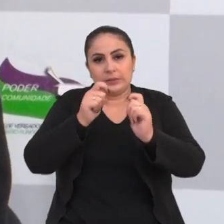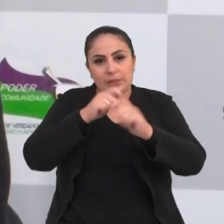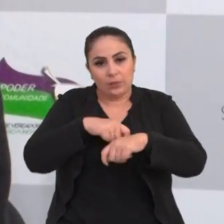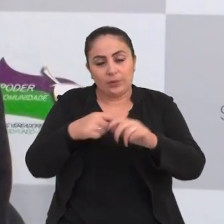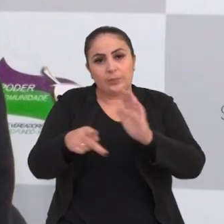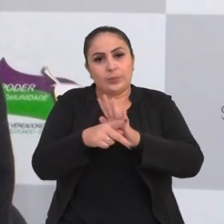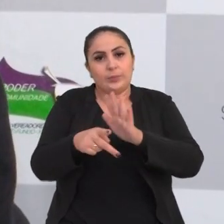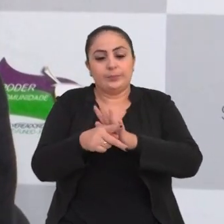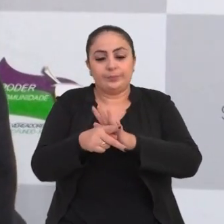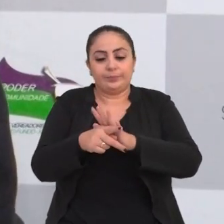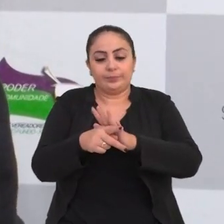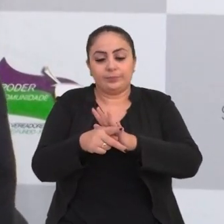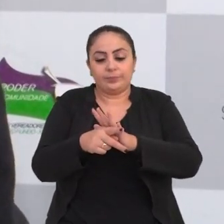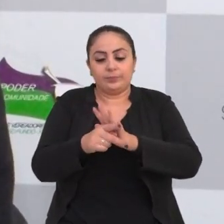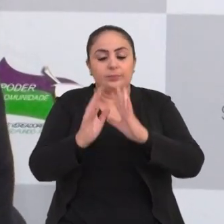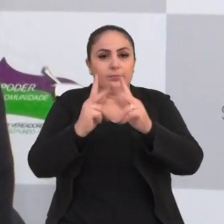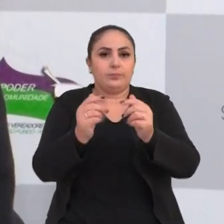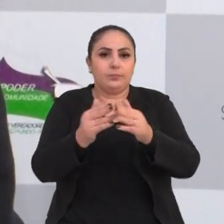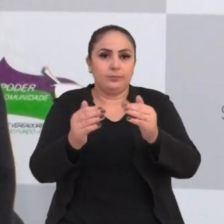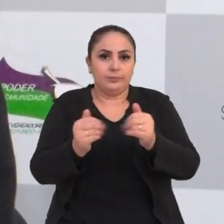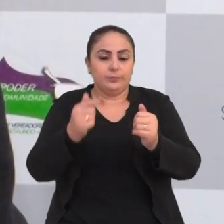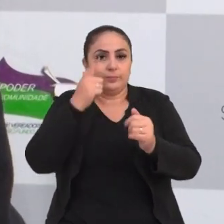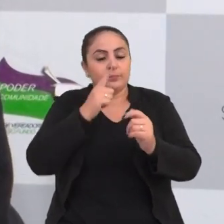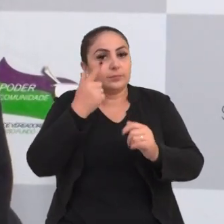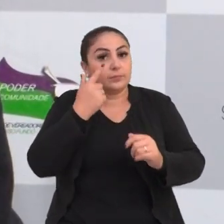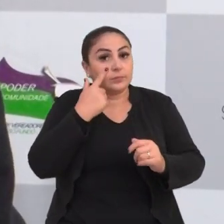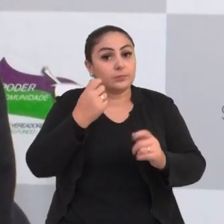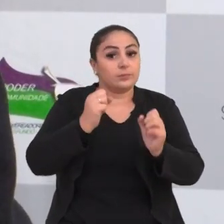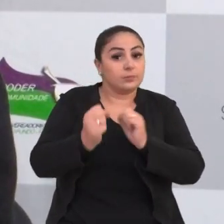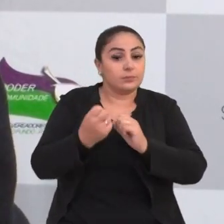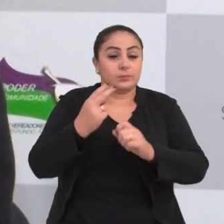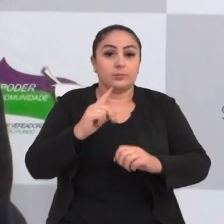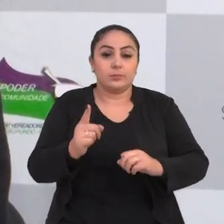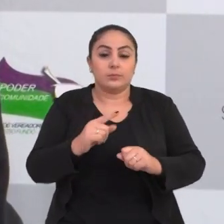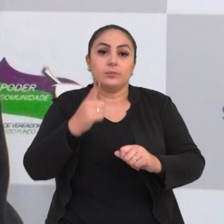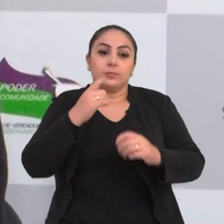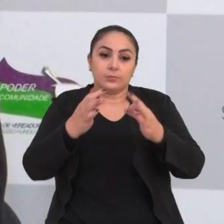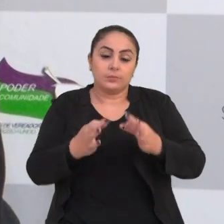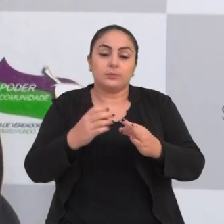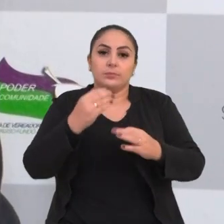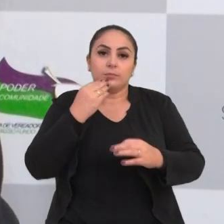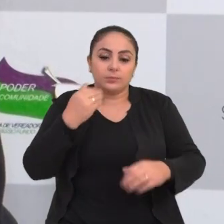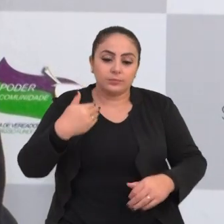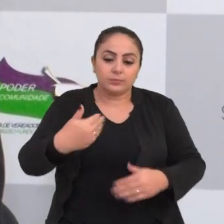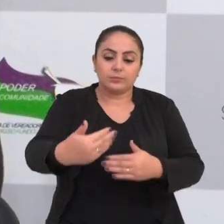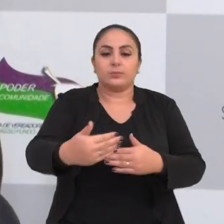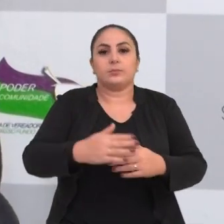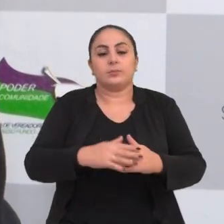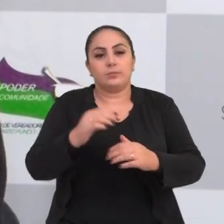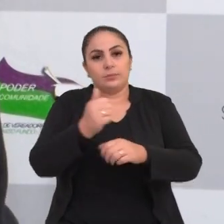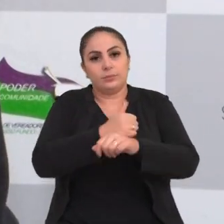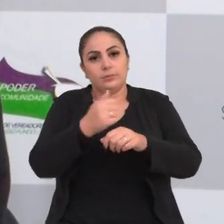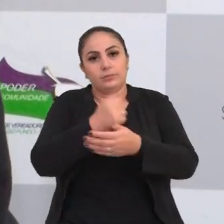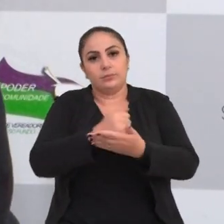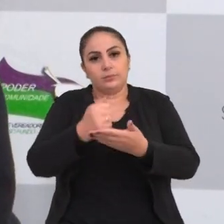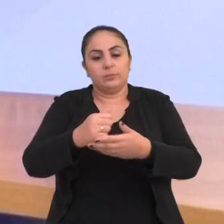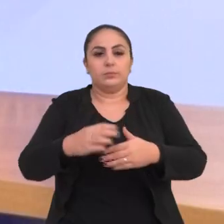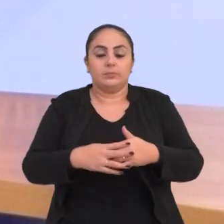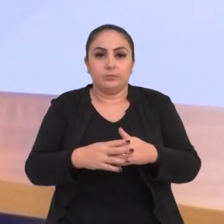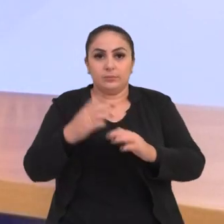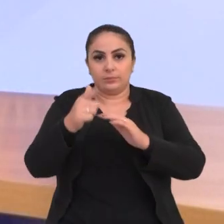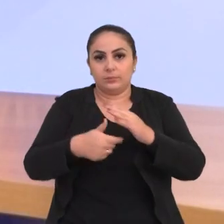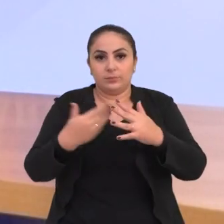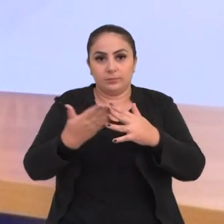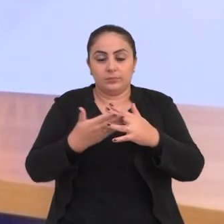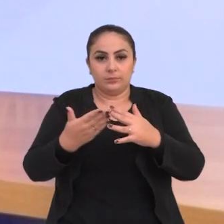adequar àquilo que vai ser solicitado para se habilitar, né, e com certeza logo esses profissionais vão ser contratados.